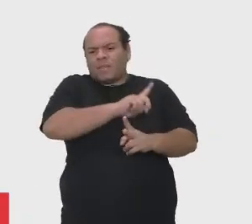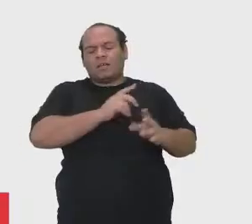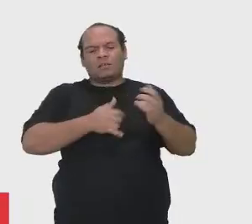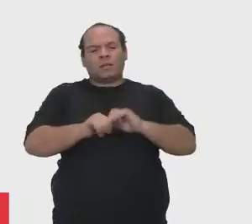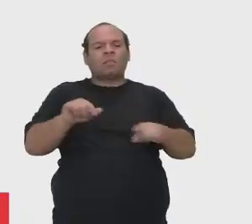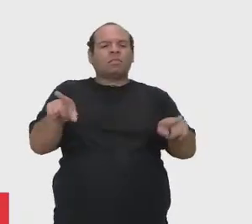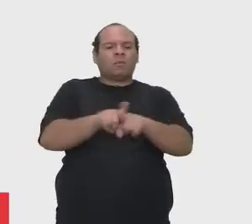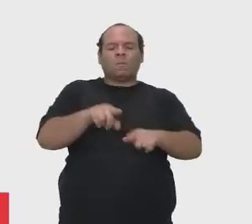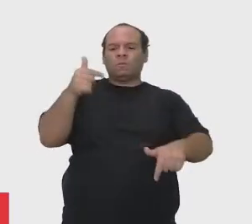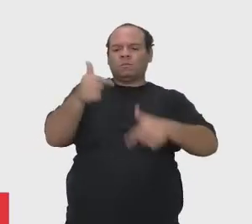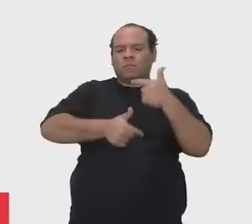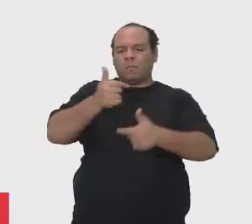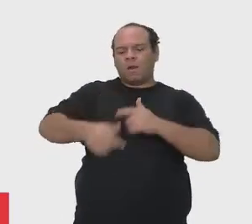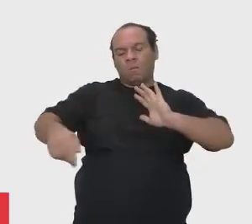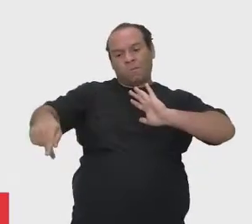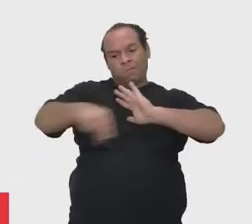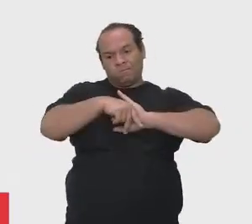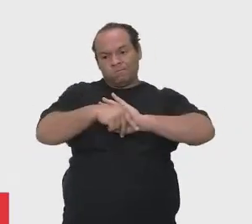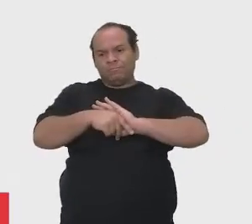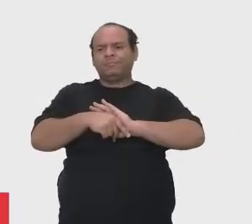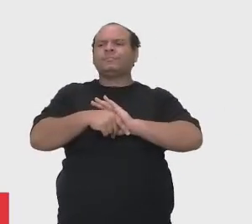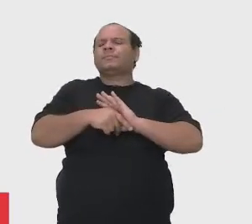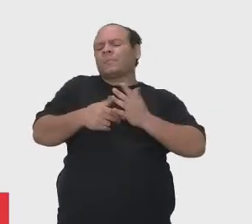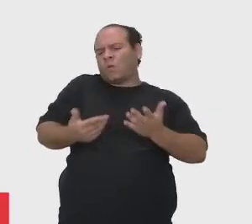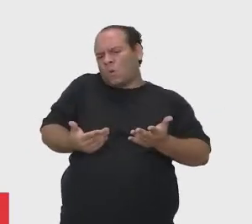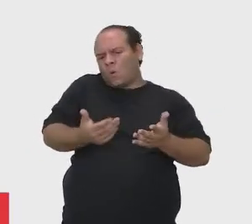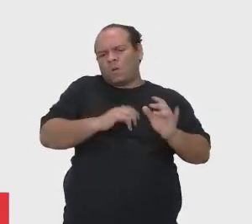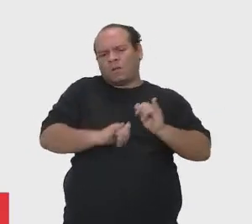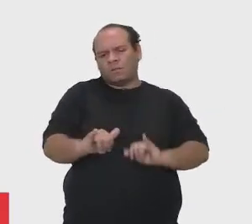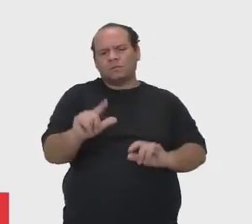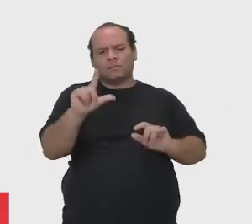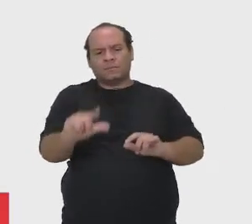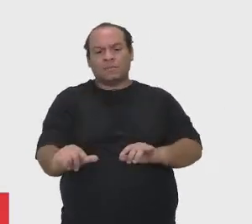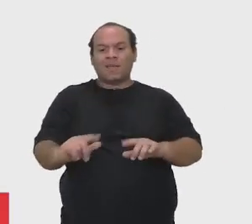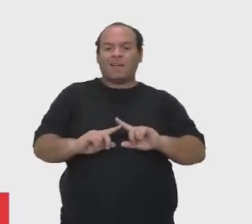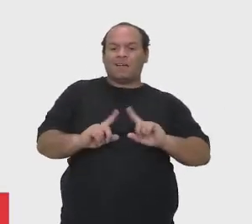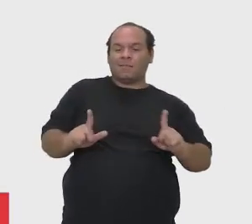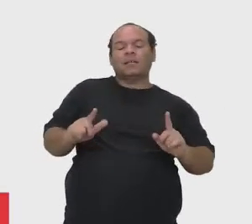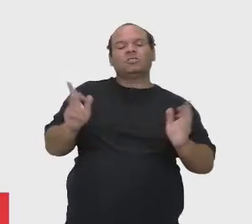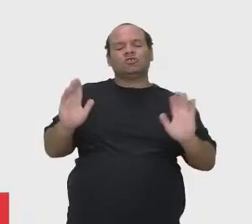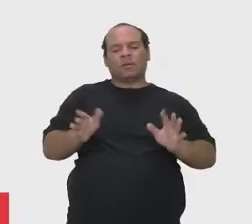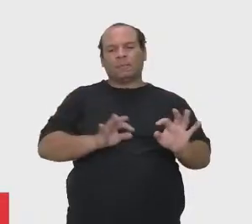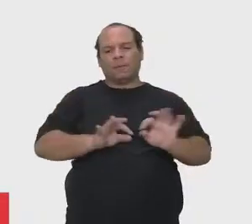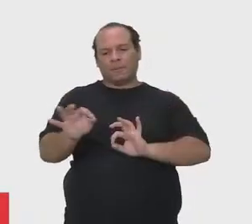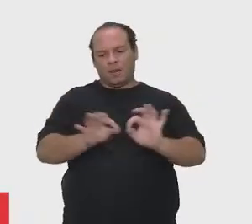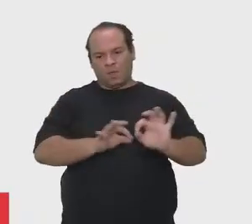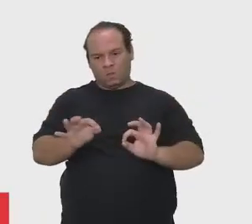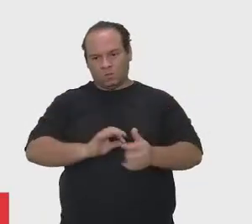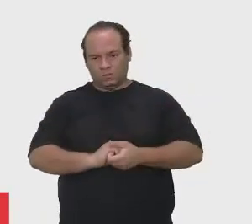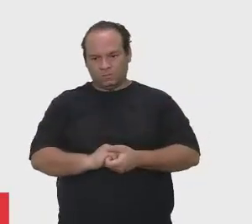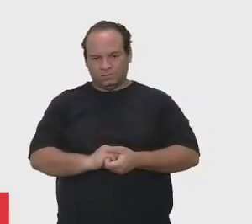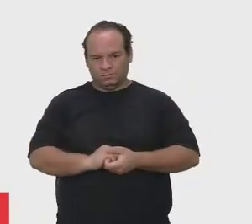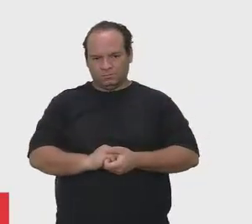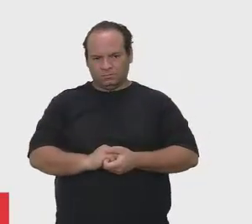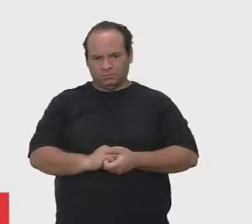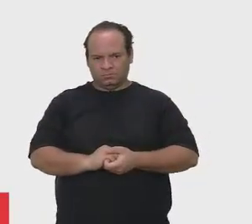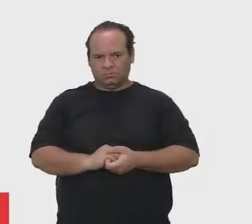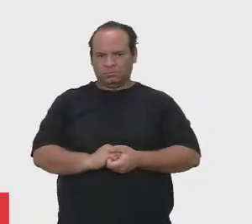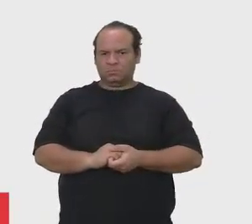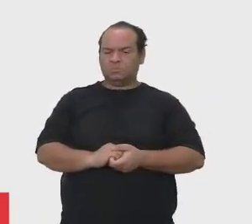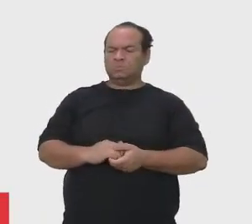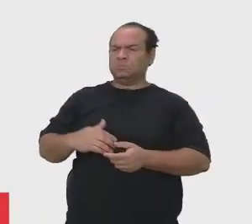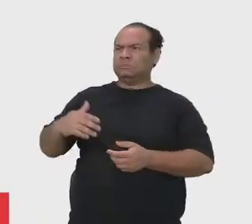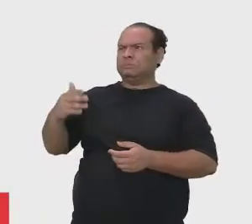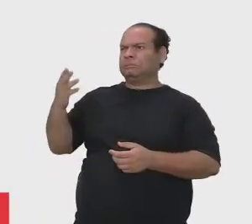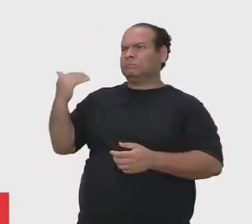mesmo serviço de um produto com menos energia do que já é feito. Então, desde